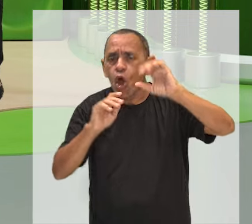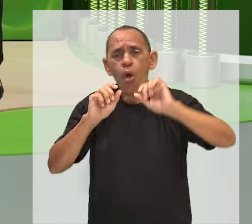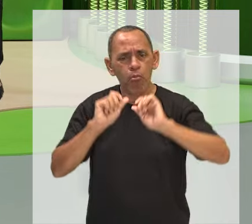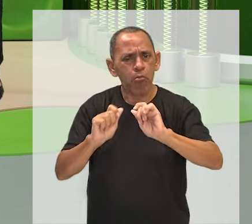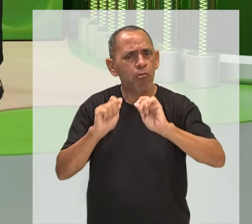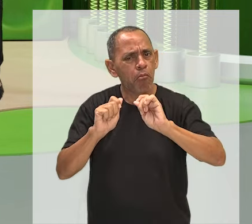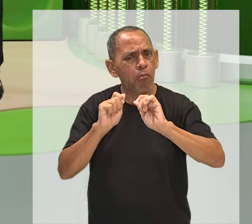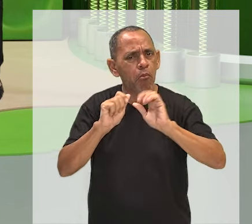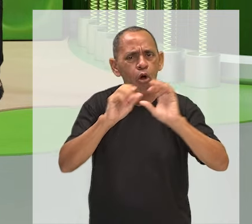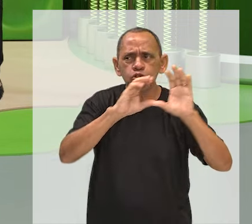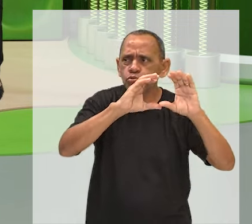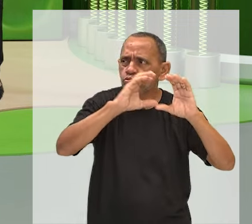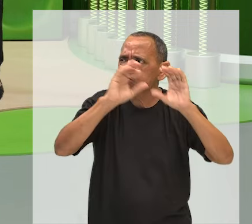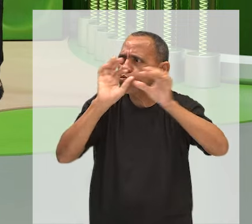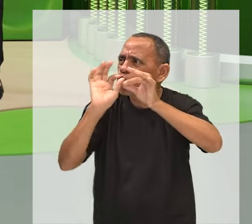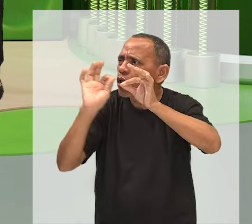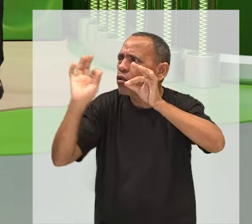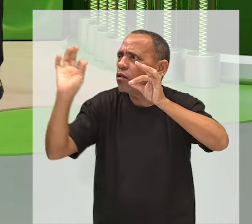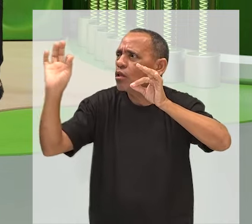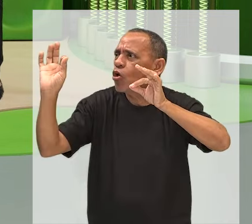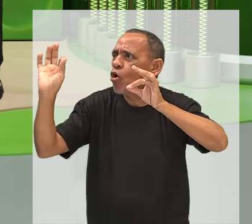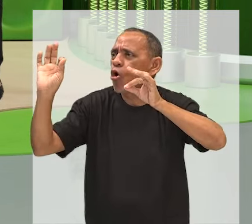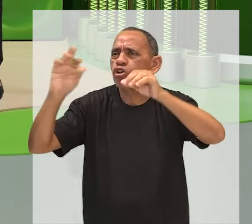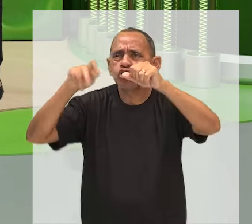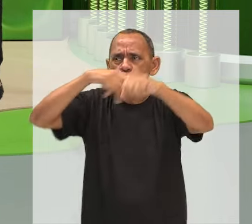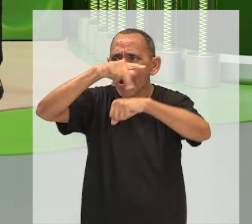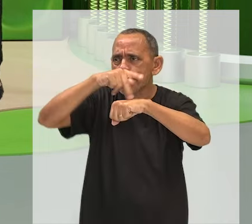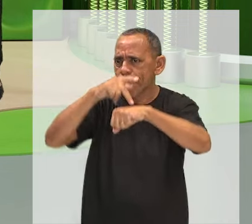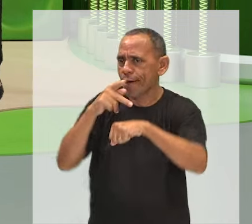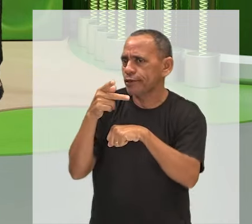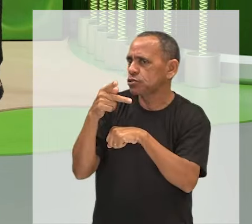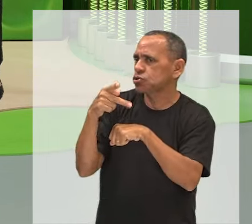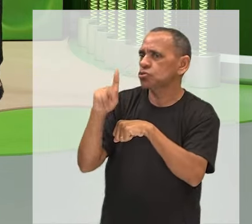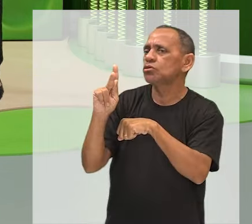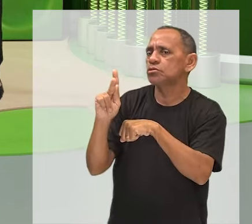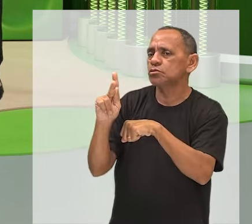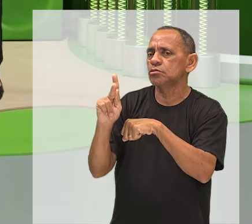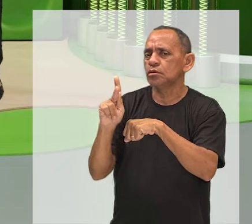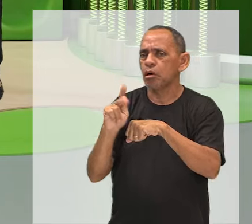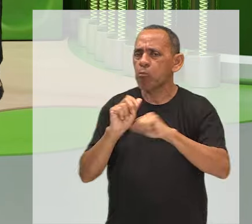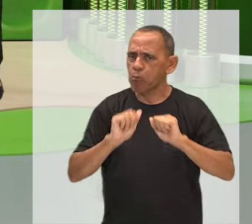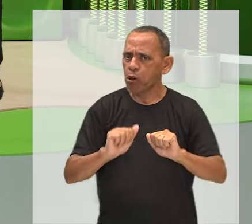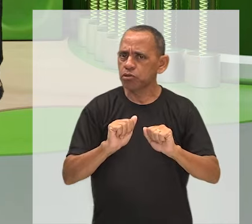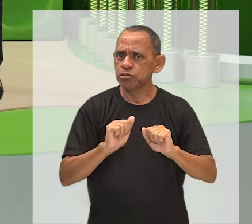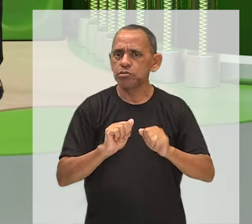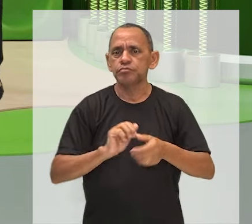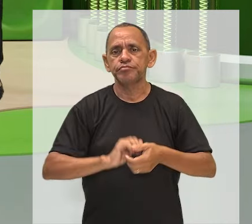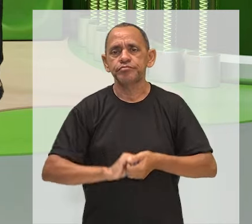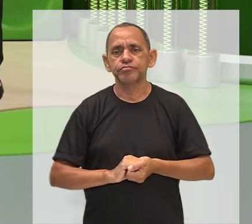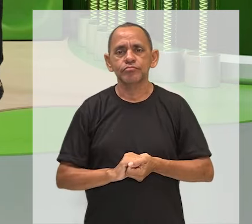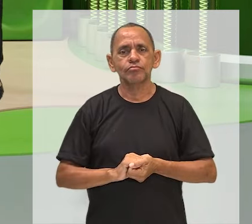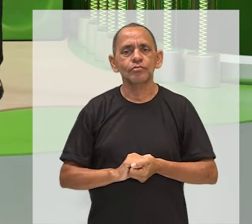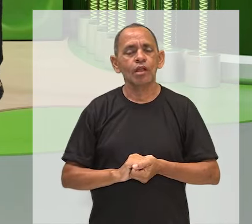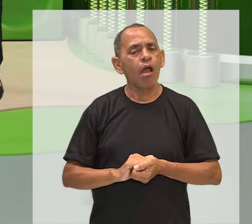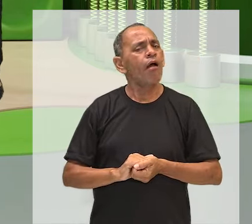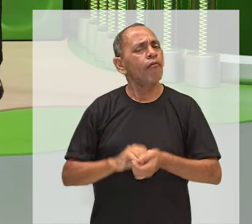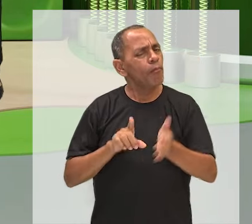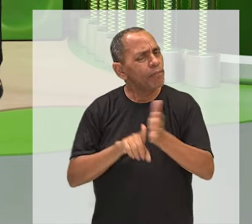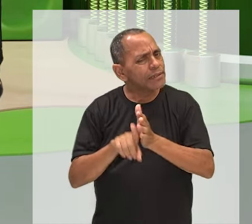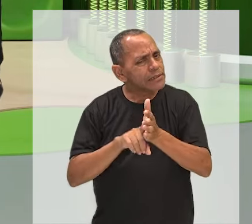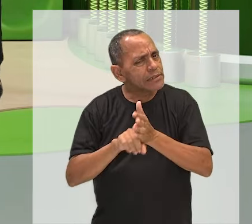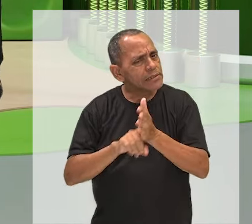que ela pode viajar para mais longe e quem sabe aí para algum outro país, né? Bom, é isso que a gente